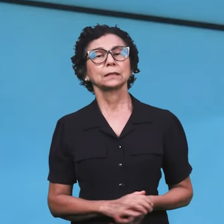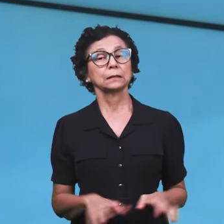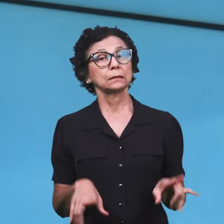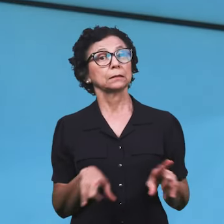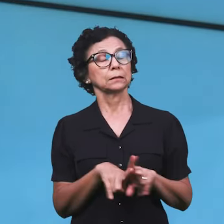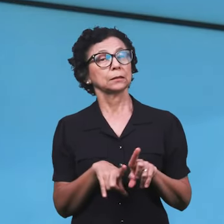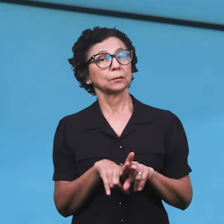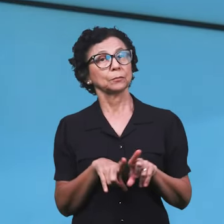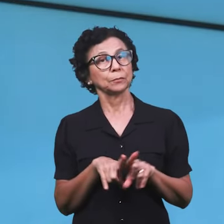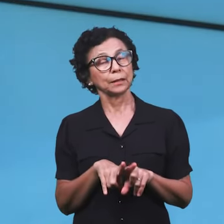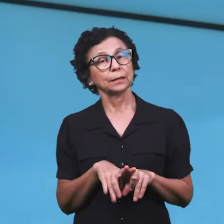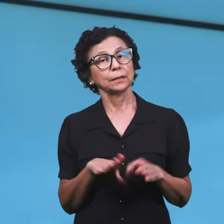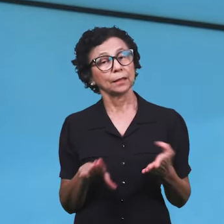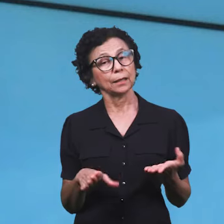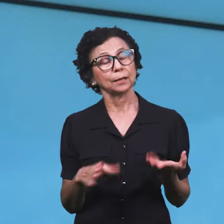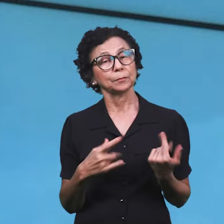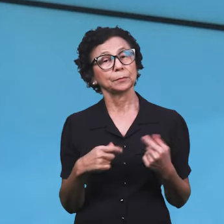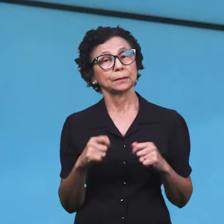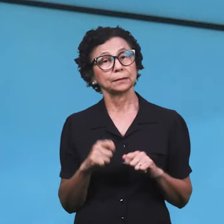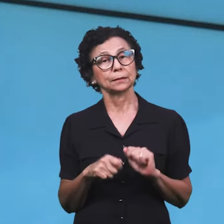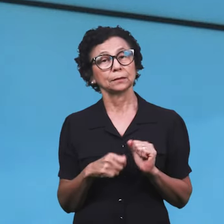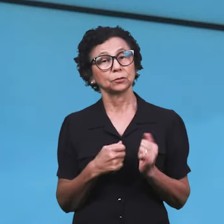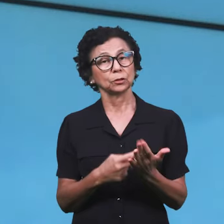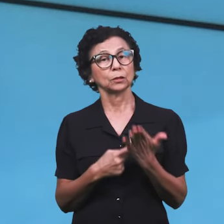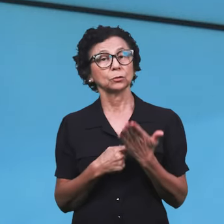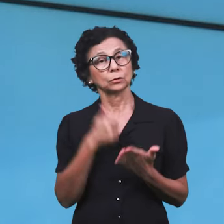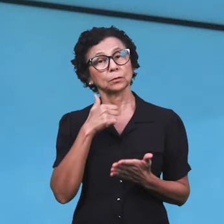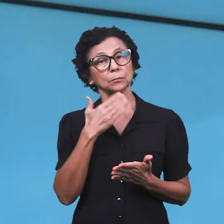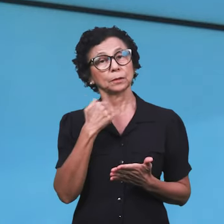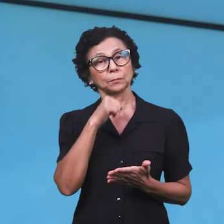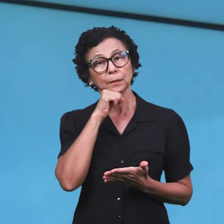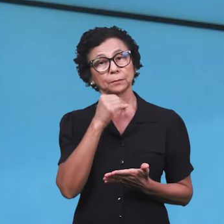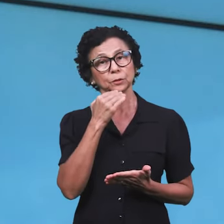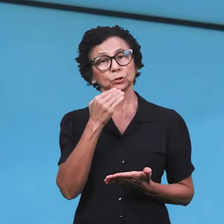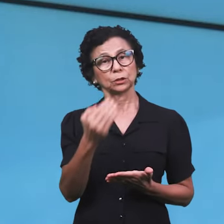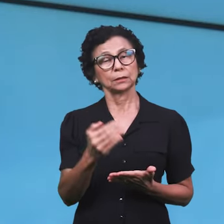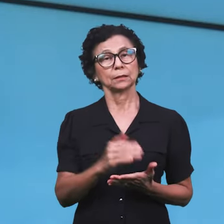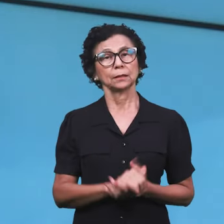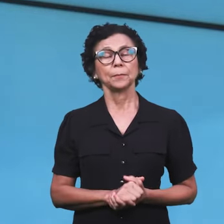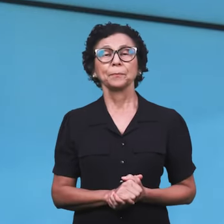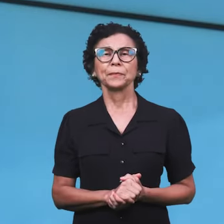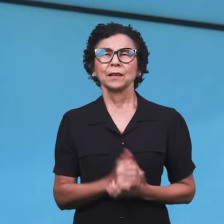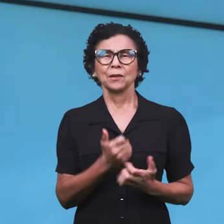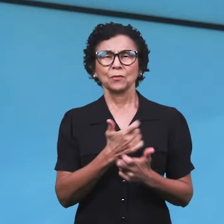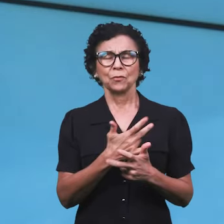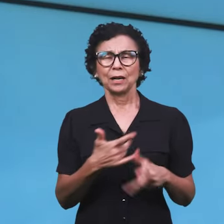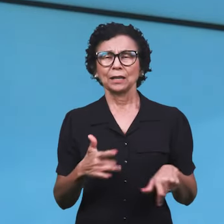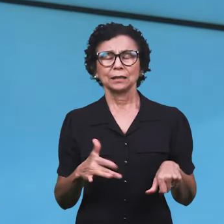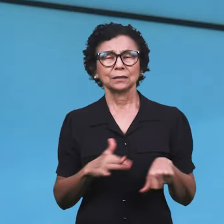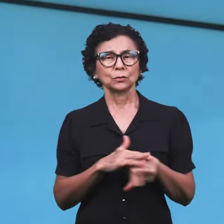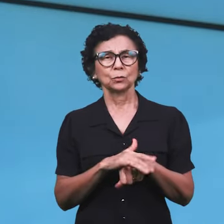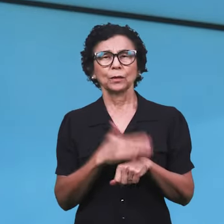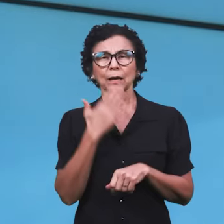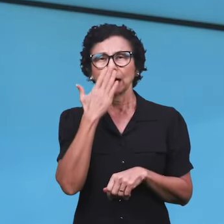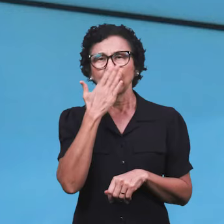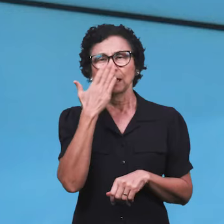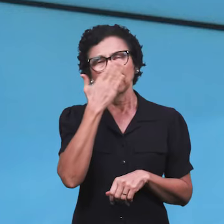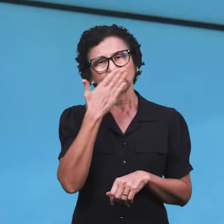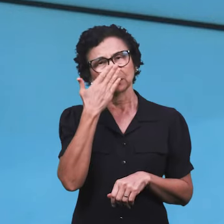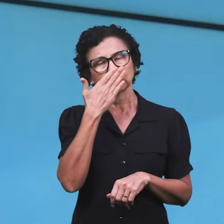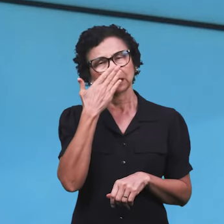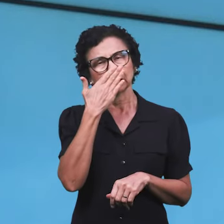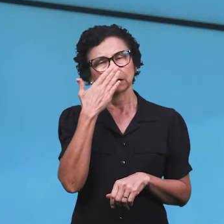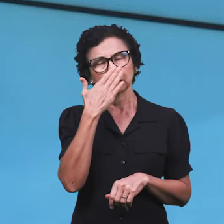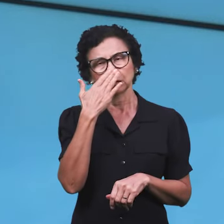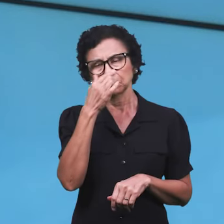pais precisam, né, de buscar ajuda. E as doenças alérgicas, como a rinite alérgica, que existe uma